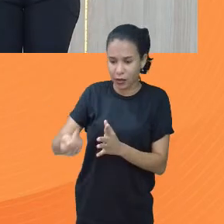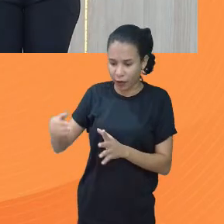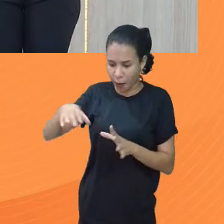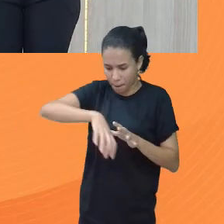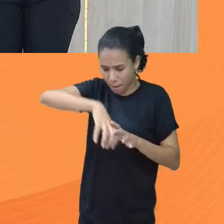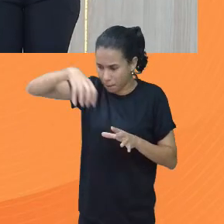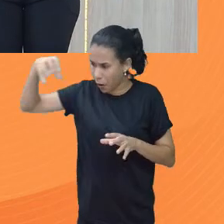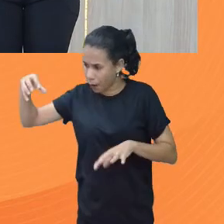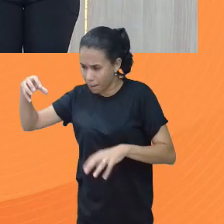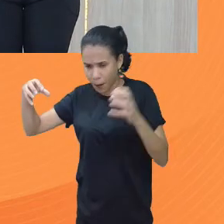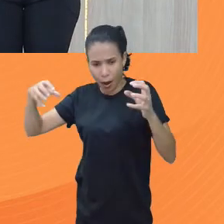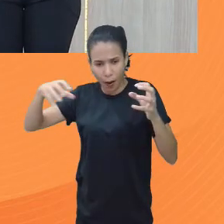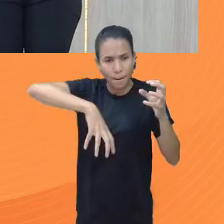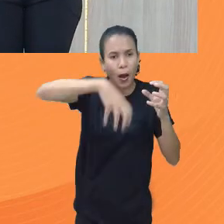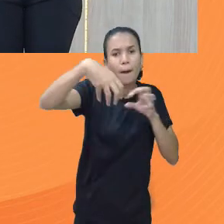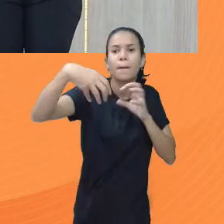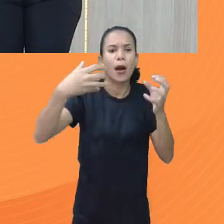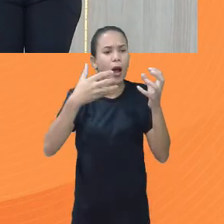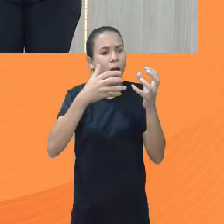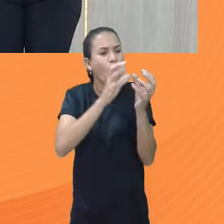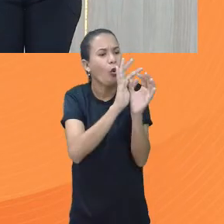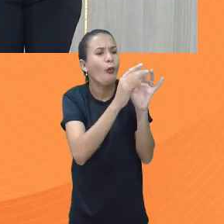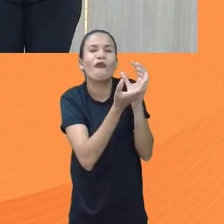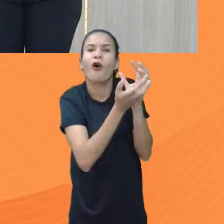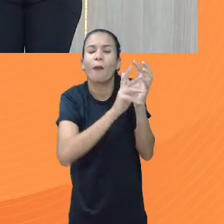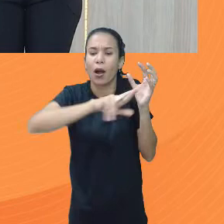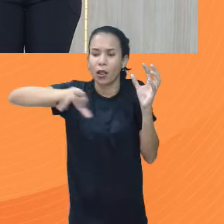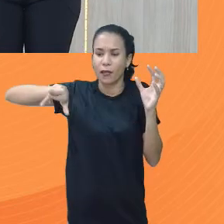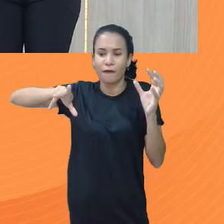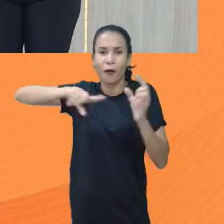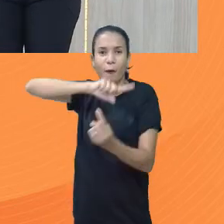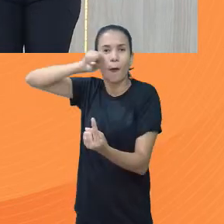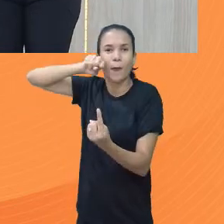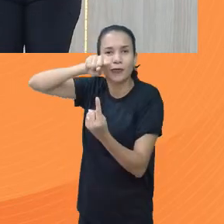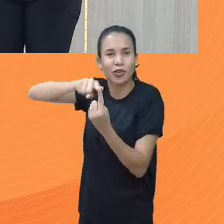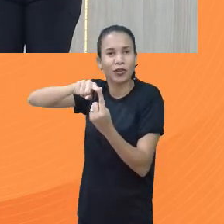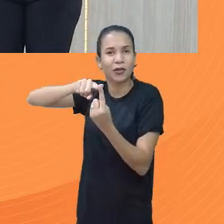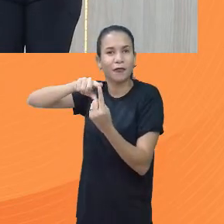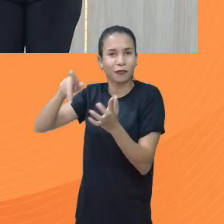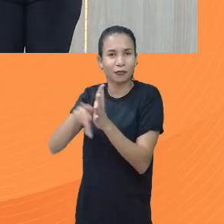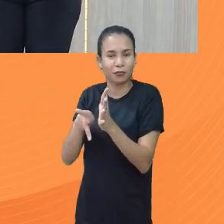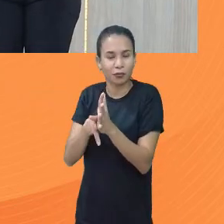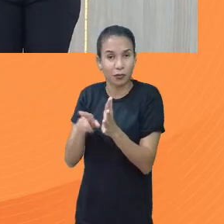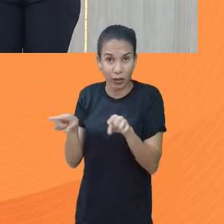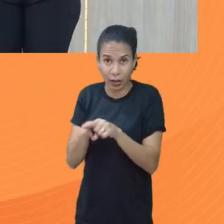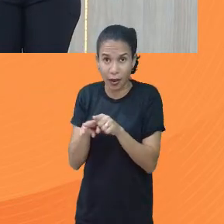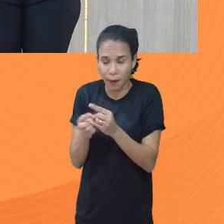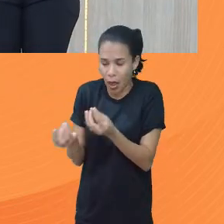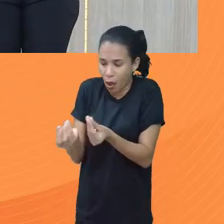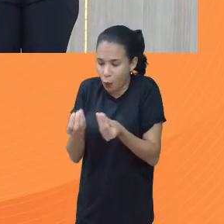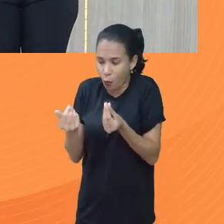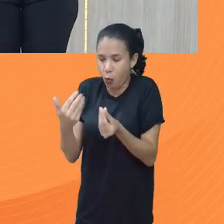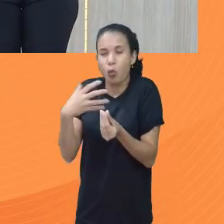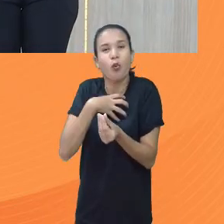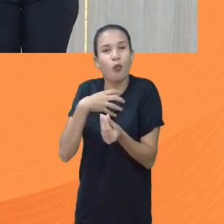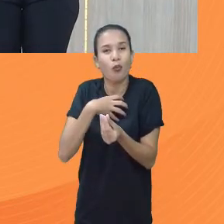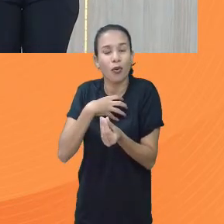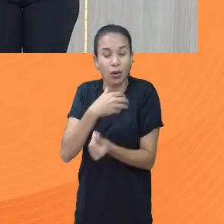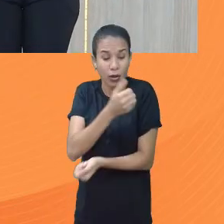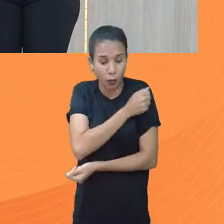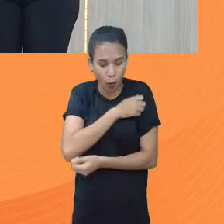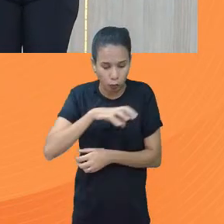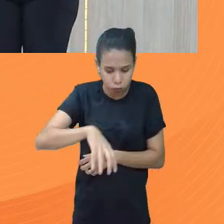de diferentes formas, com diferentes objetivos, né, com diferentes estímulos sensoriais, para que esse estudante de